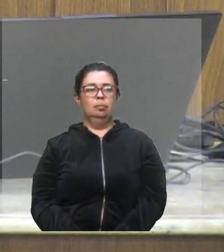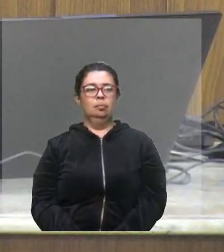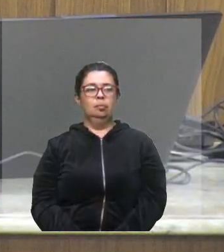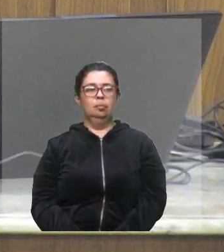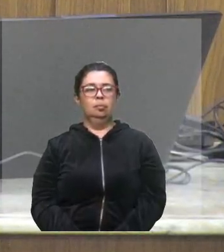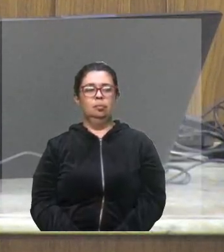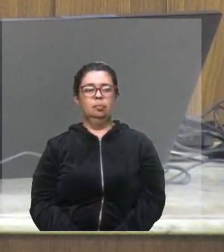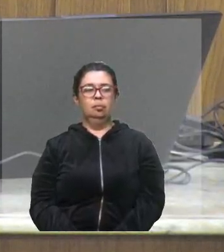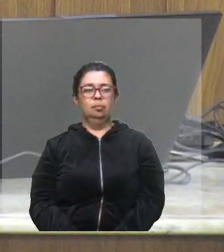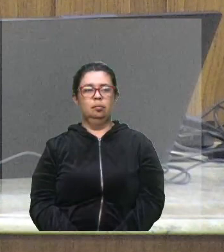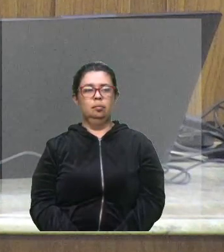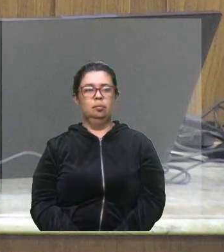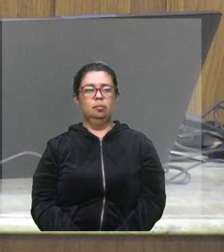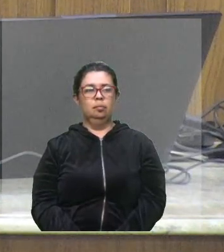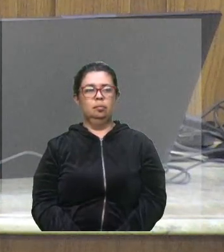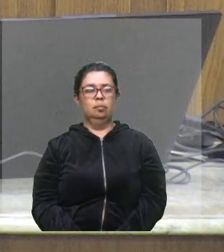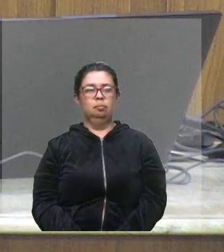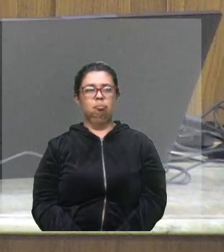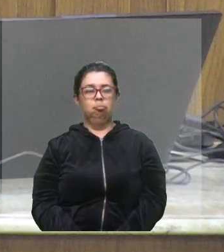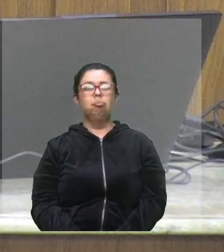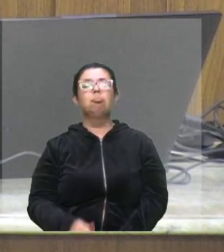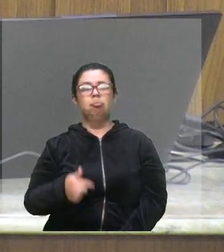Perfeito, pastor Nivaldo. Eu acho que